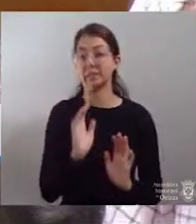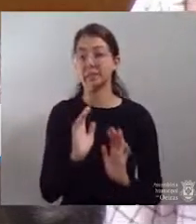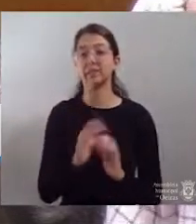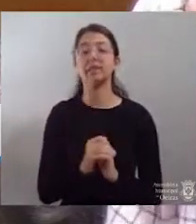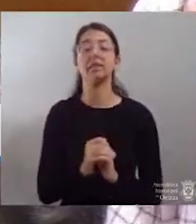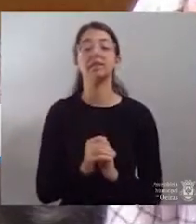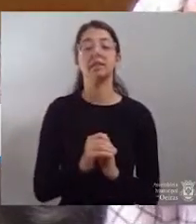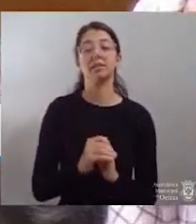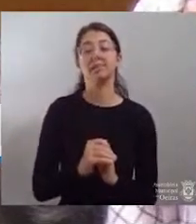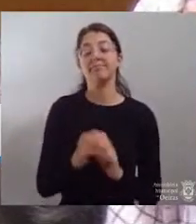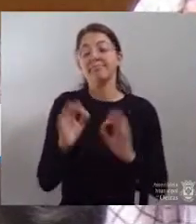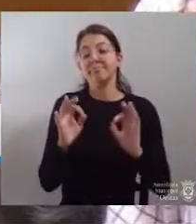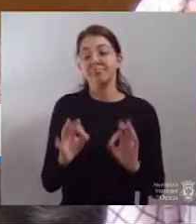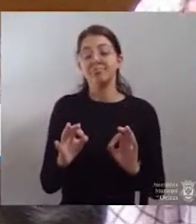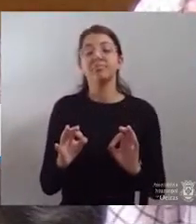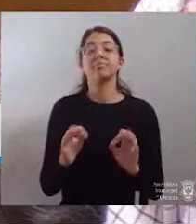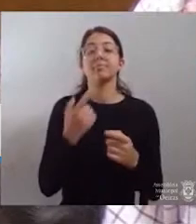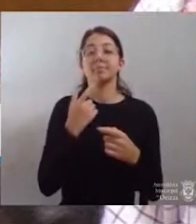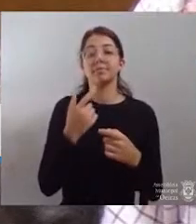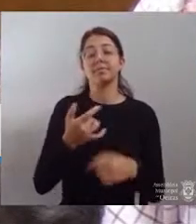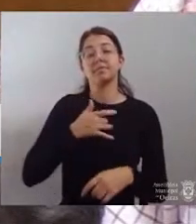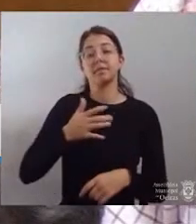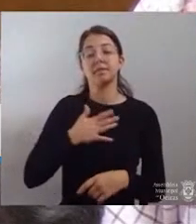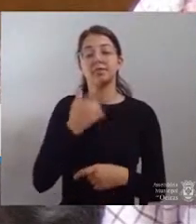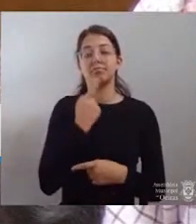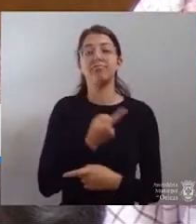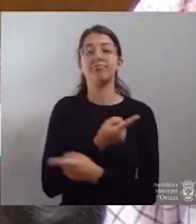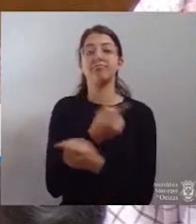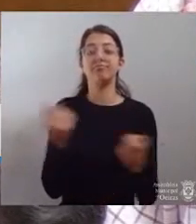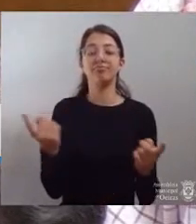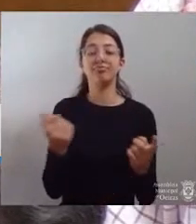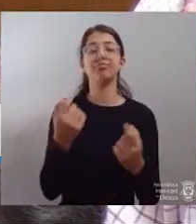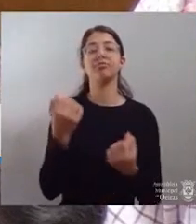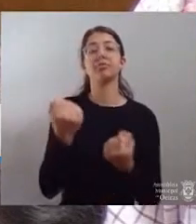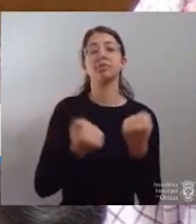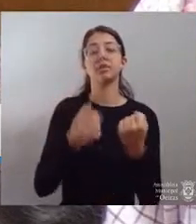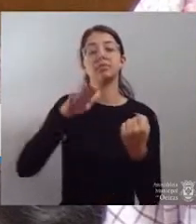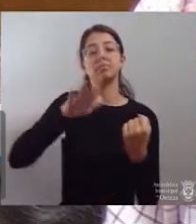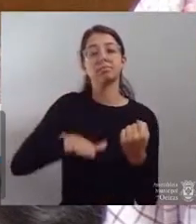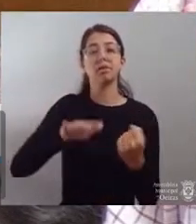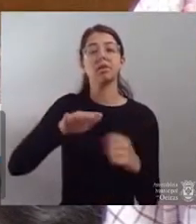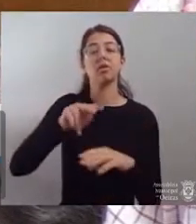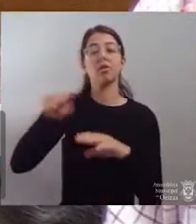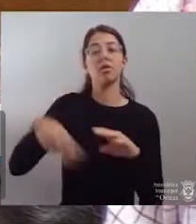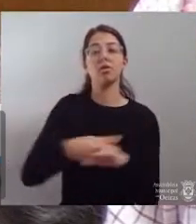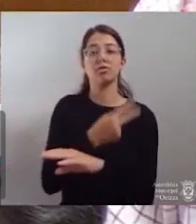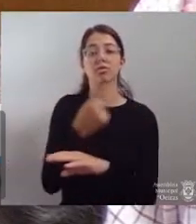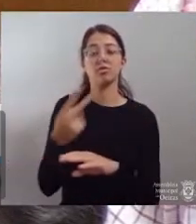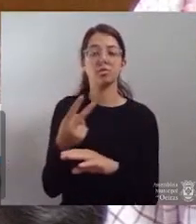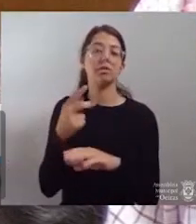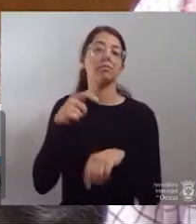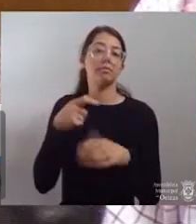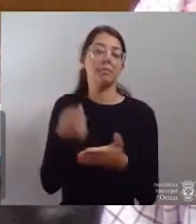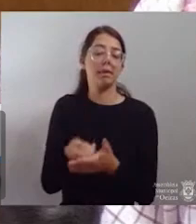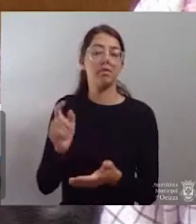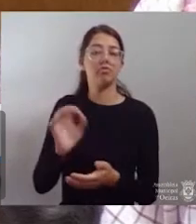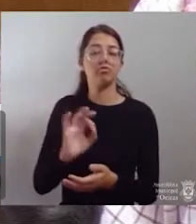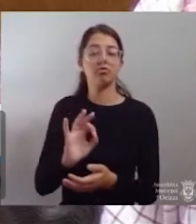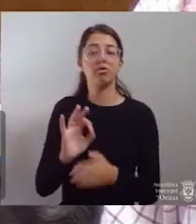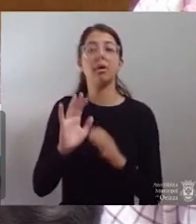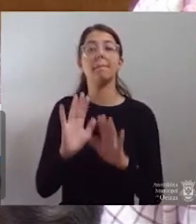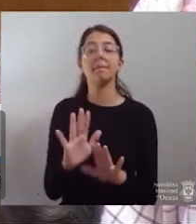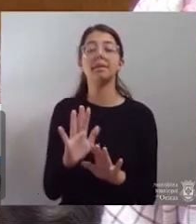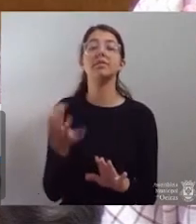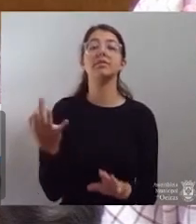É certo o anúncio por parte da empresa da oferta de 2 horas de estacionamento a cada oeirense, mas também é certo que a empresa já conta com